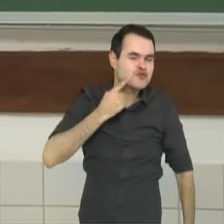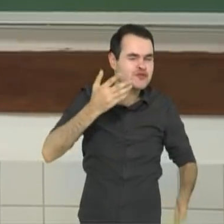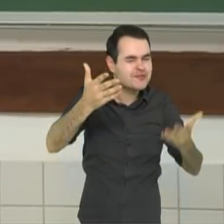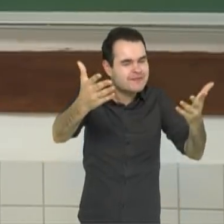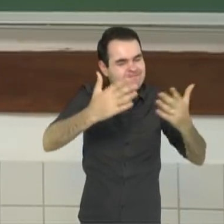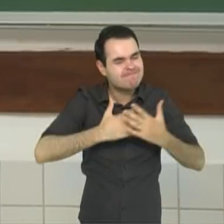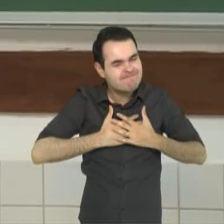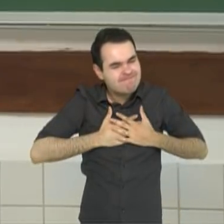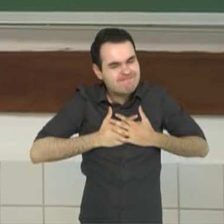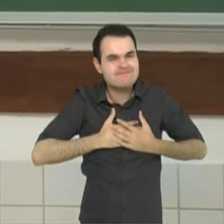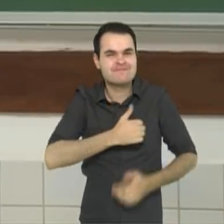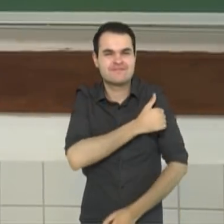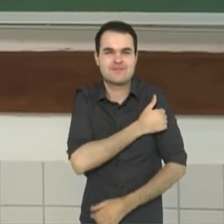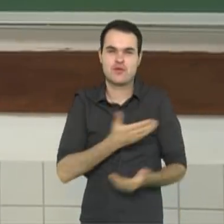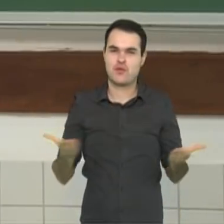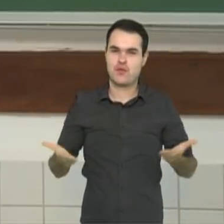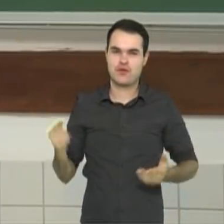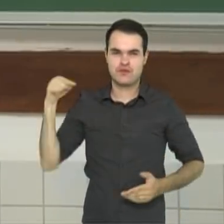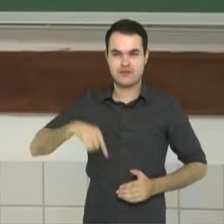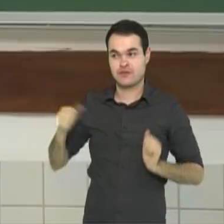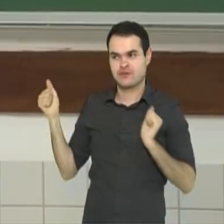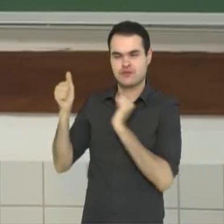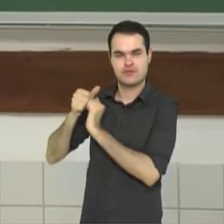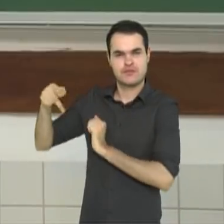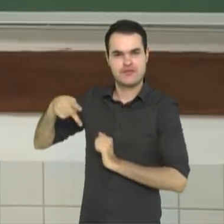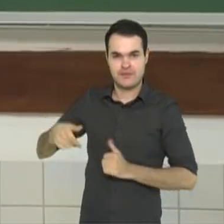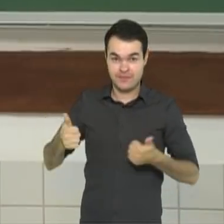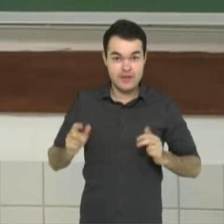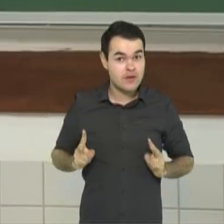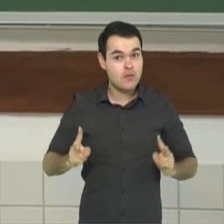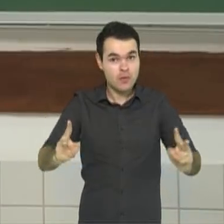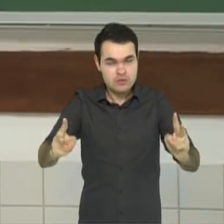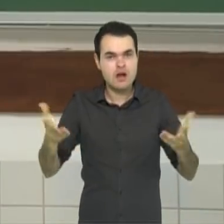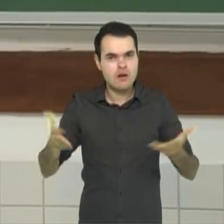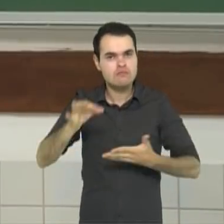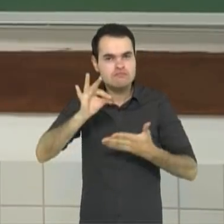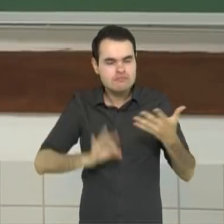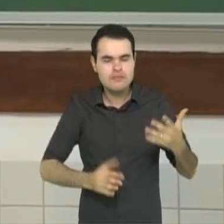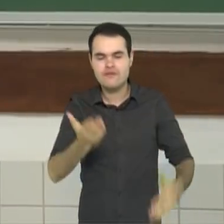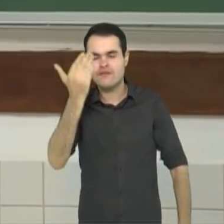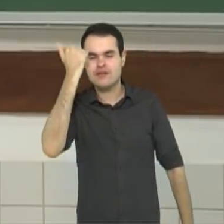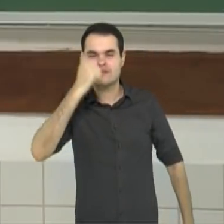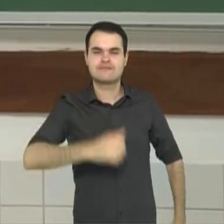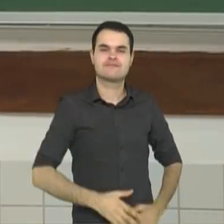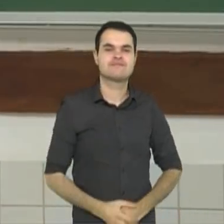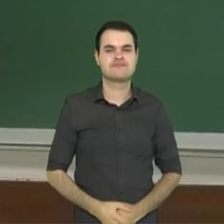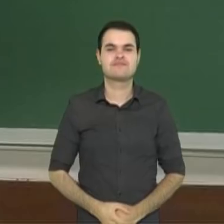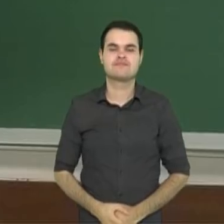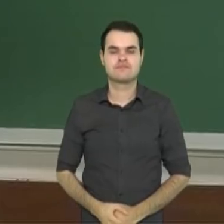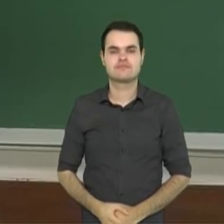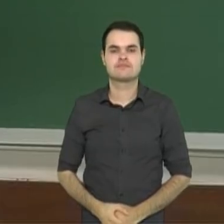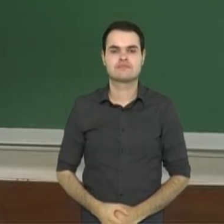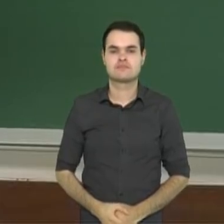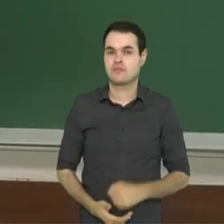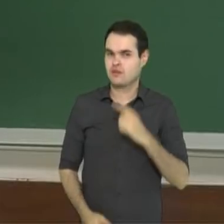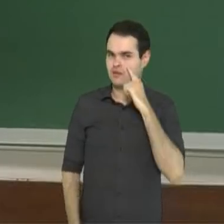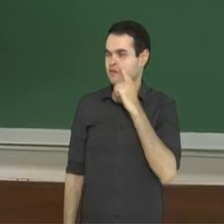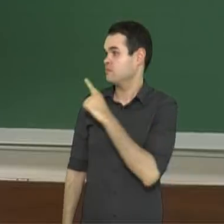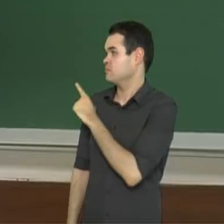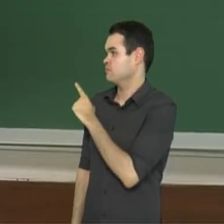surdos. É ele hoje que está aqui com a professora. Então vamos lá? Vamos para a correção? Vem com a prof. Olha